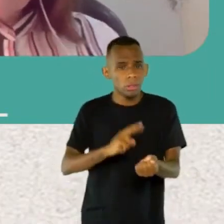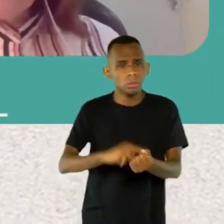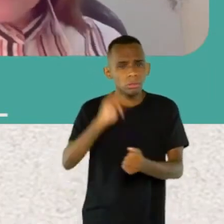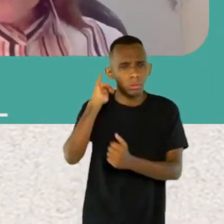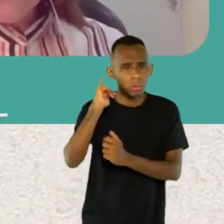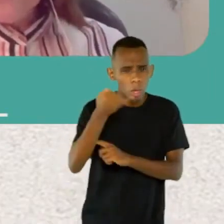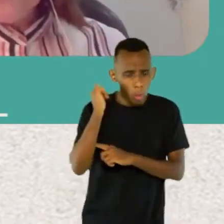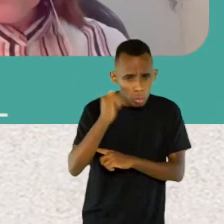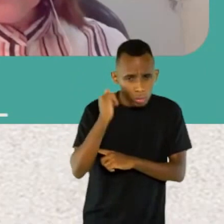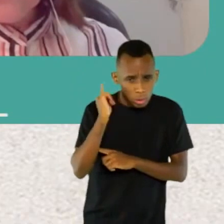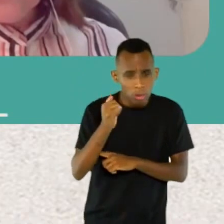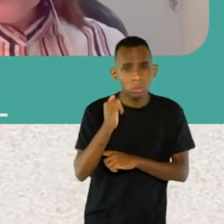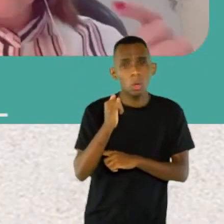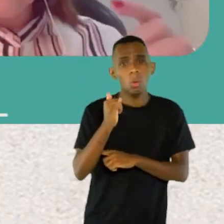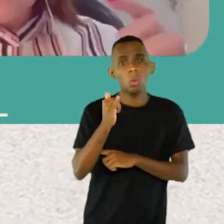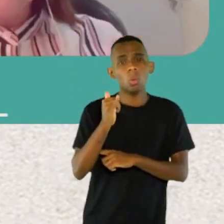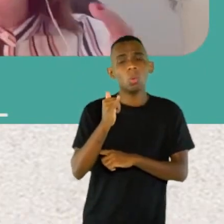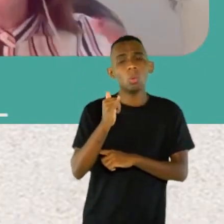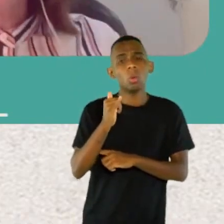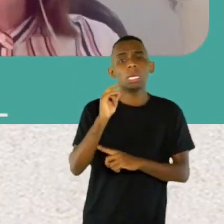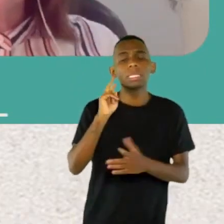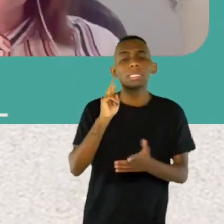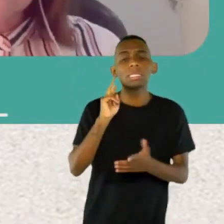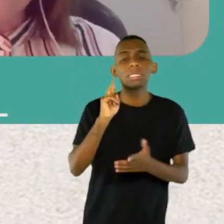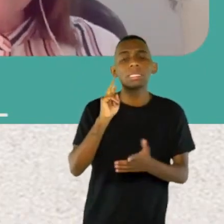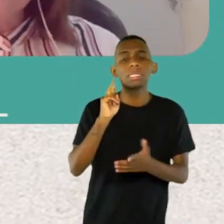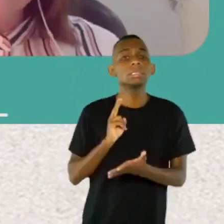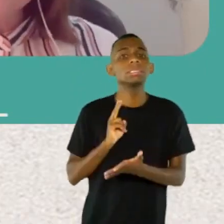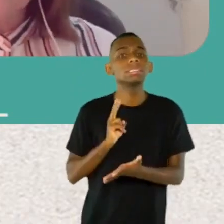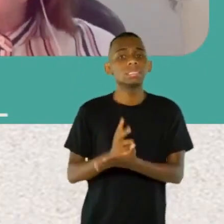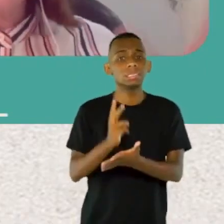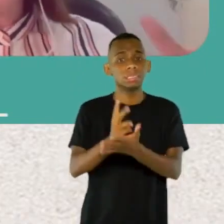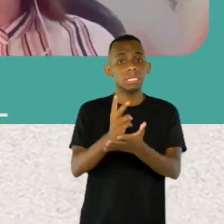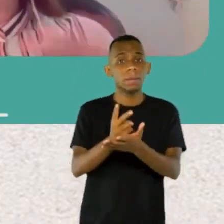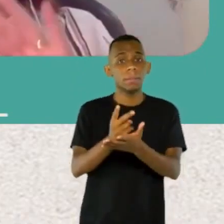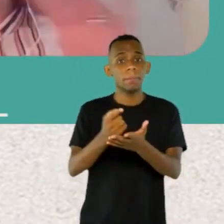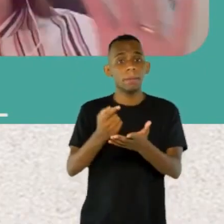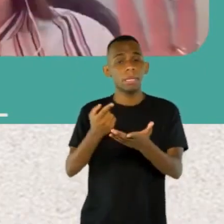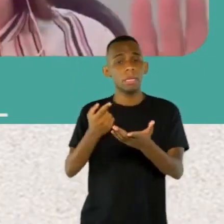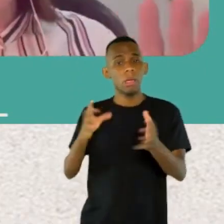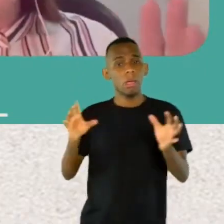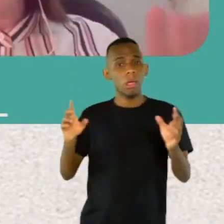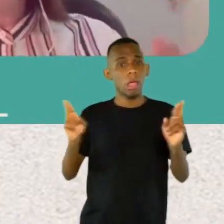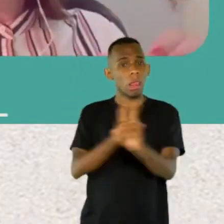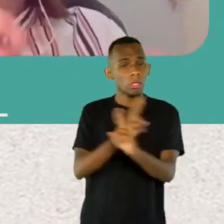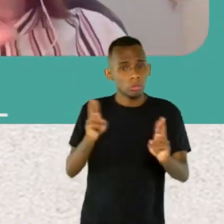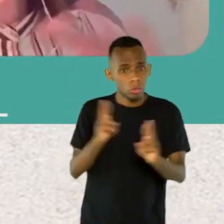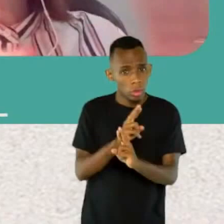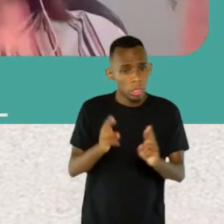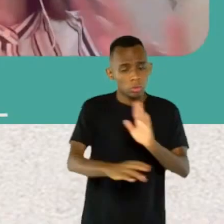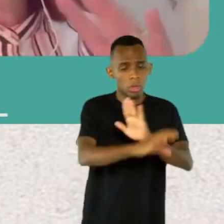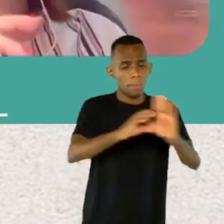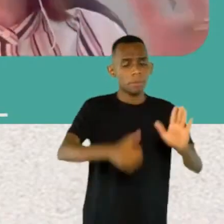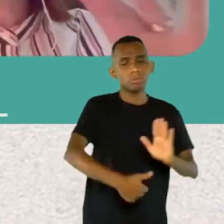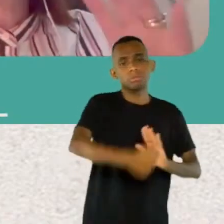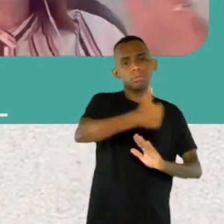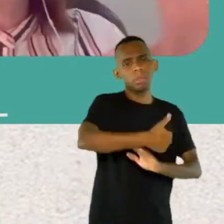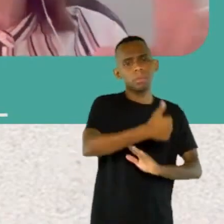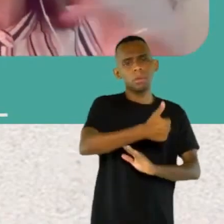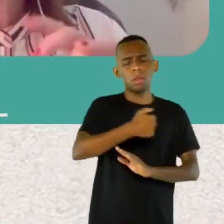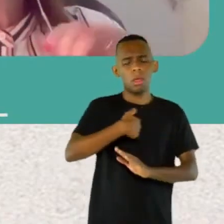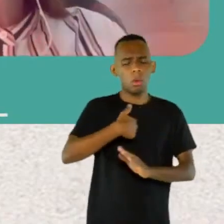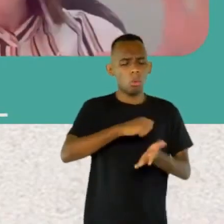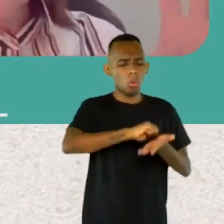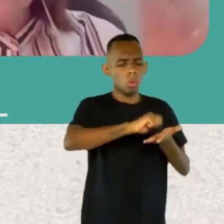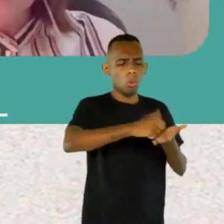sempre pelo tamanho do capítulo inicial. É engraçado, eu começo a escrever um livro, aí eu vejo que ele tem, por